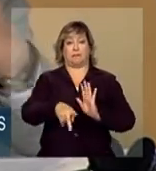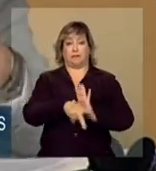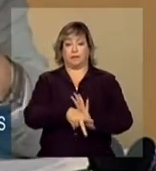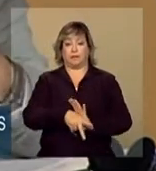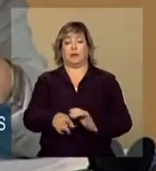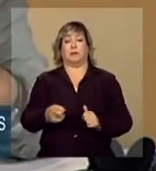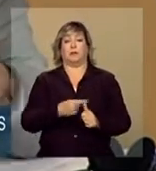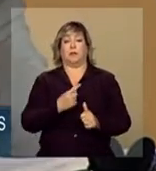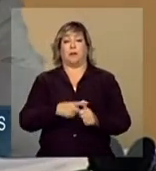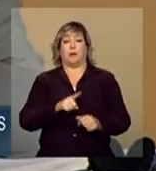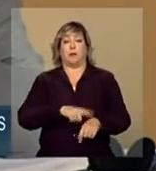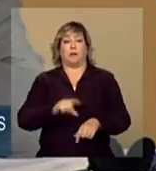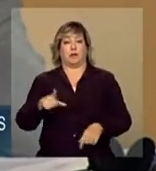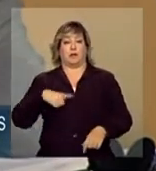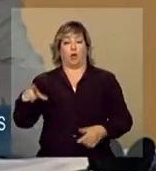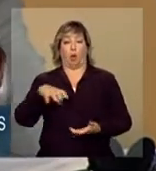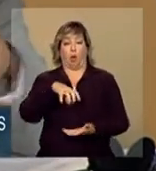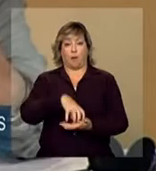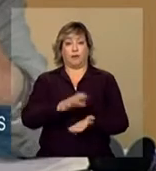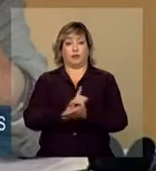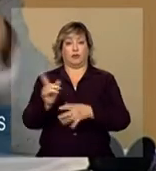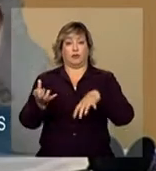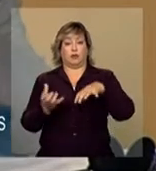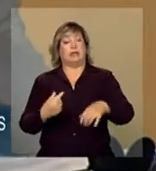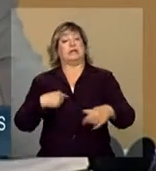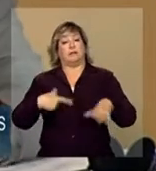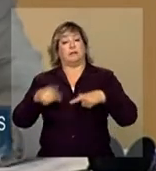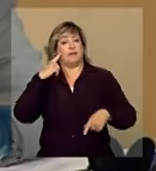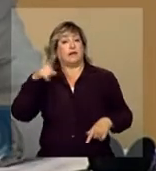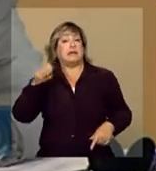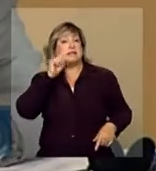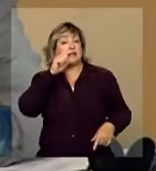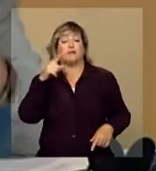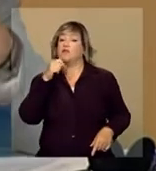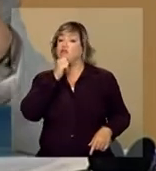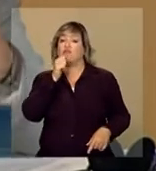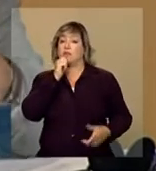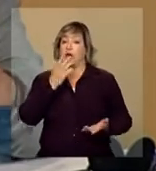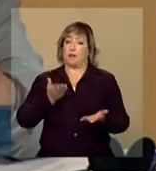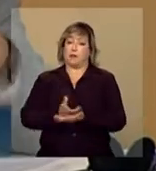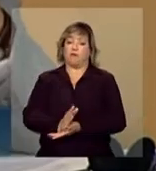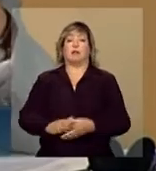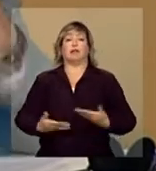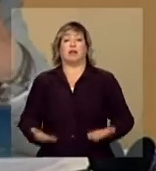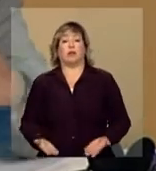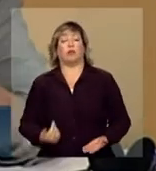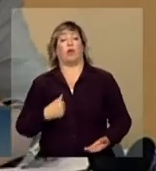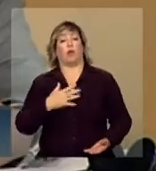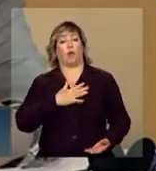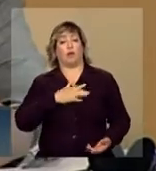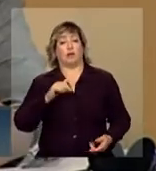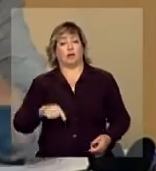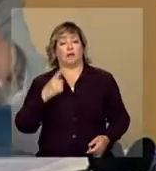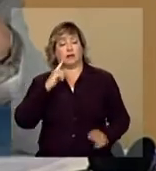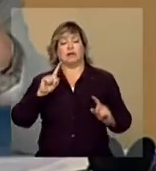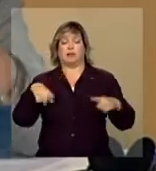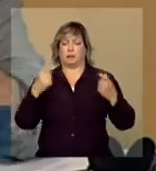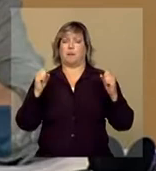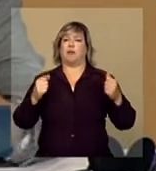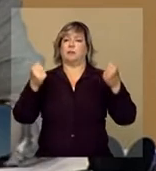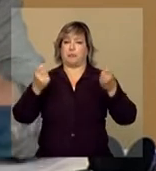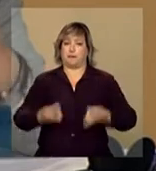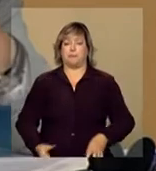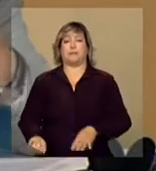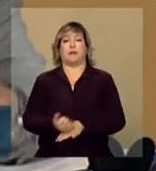comissão do Congresso, estamos trabalhando com o Senado para rever, é o que não foi aprovado. Tá? Então, gostaria aqui, claro, depois podemos entrar em mais detalhe,